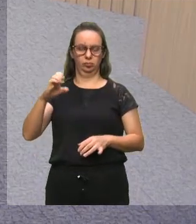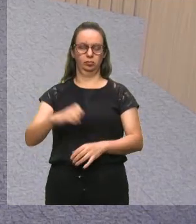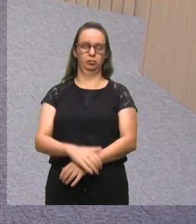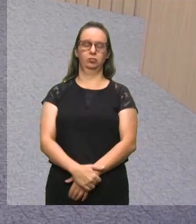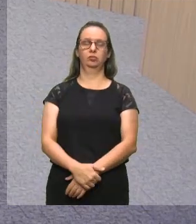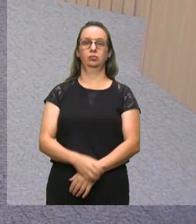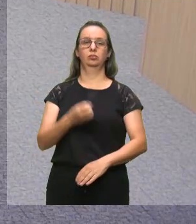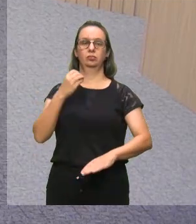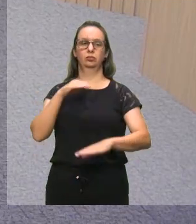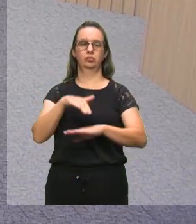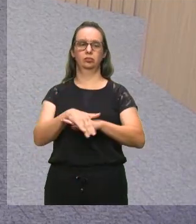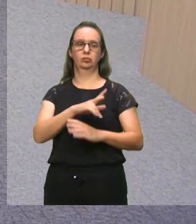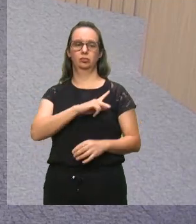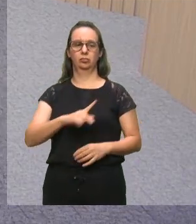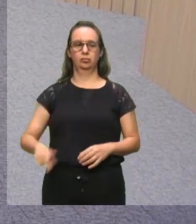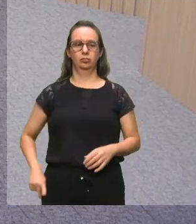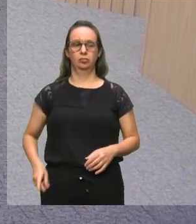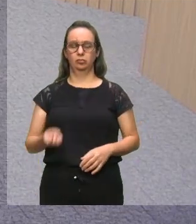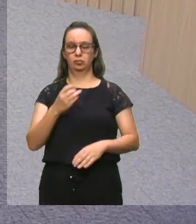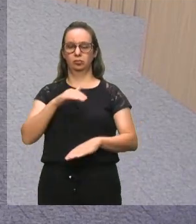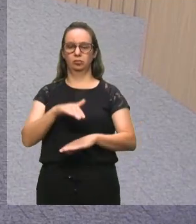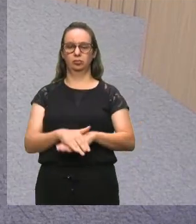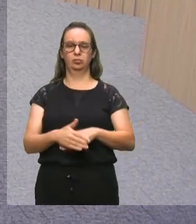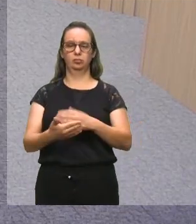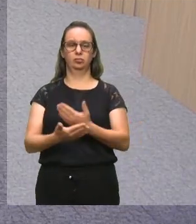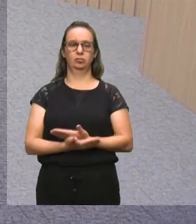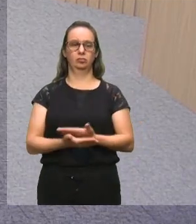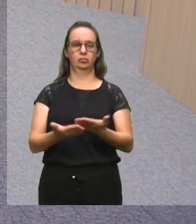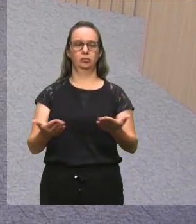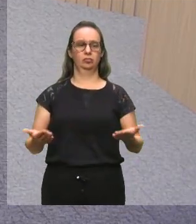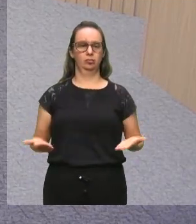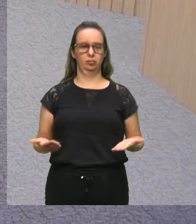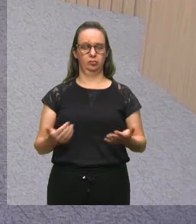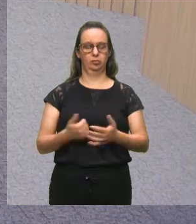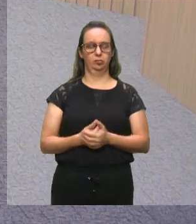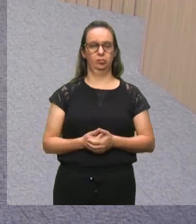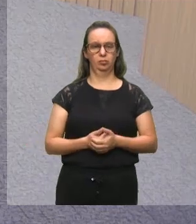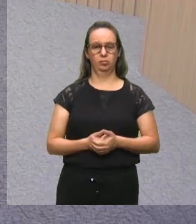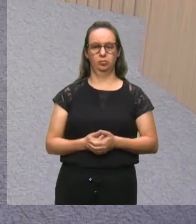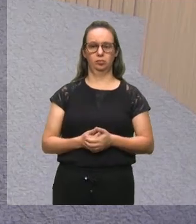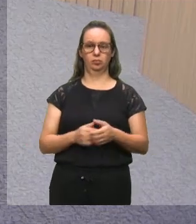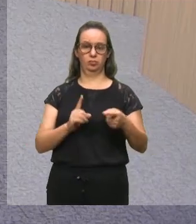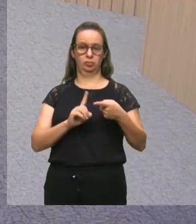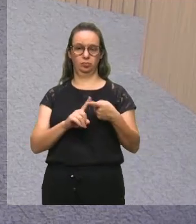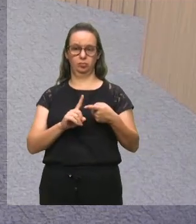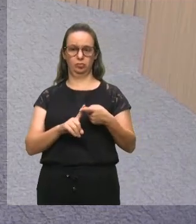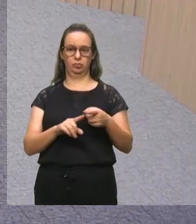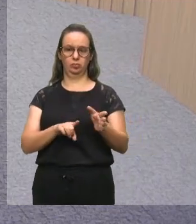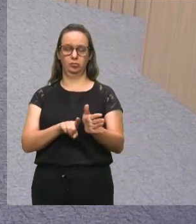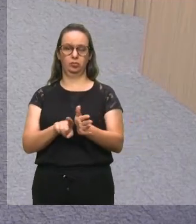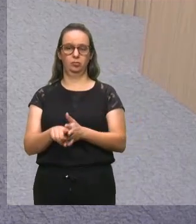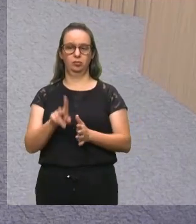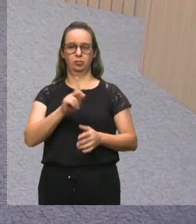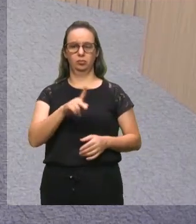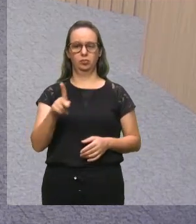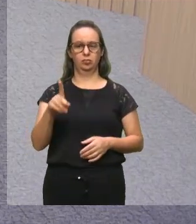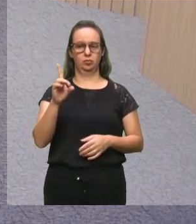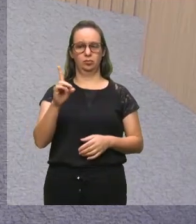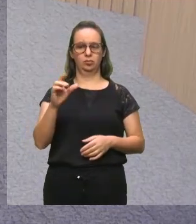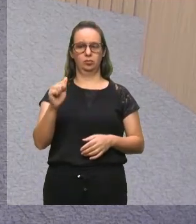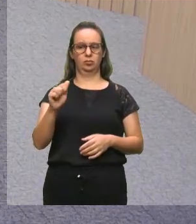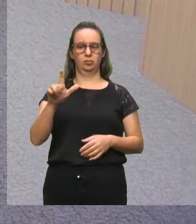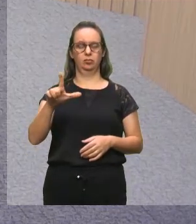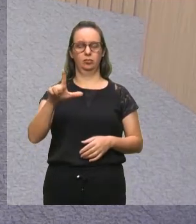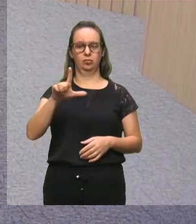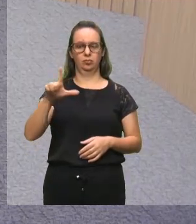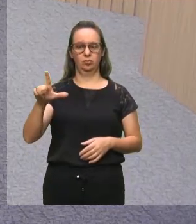Boa noite, senhor presidente. Boa noite a todos. A primeira pergunta formulada foi pela professora Thales, ou seja,